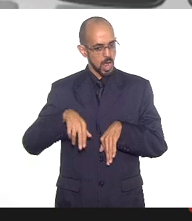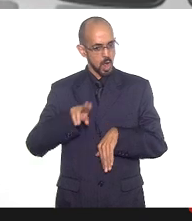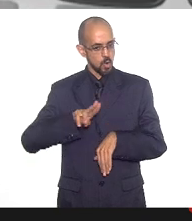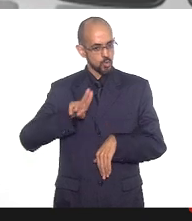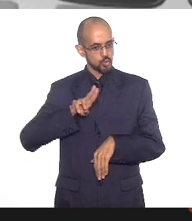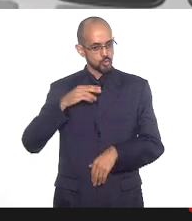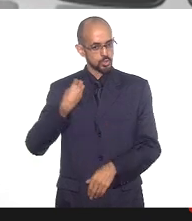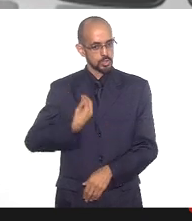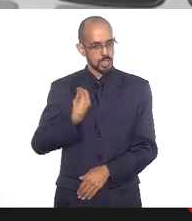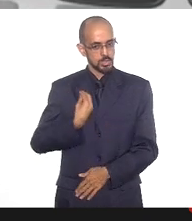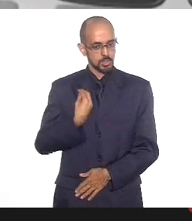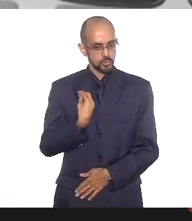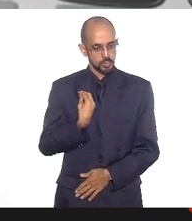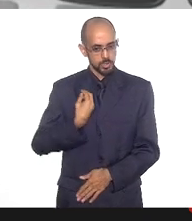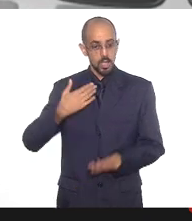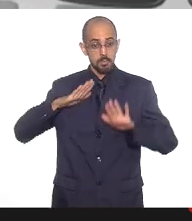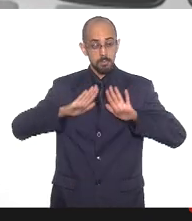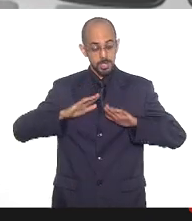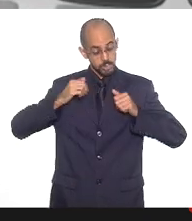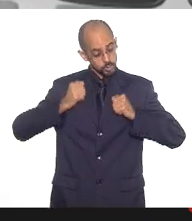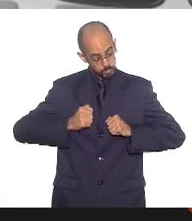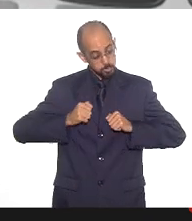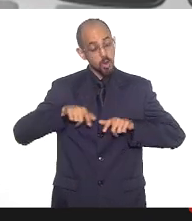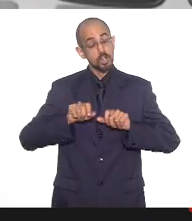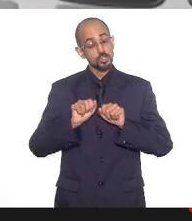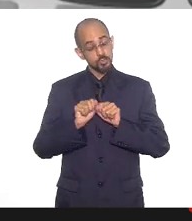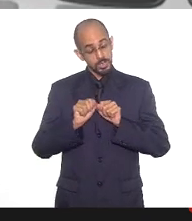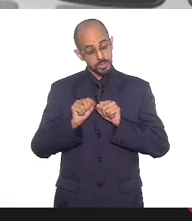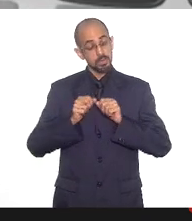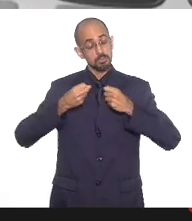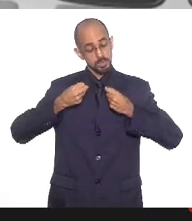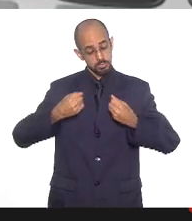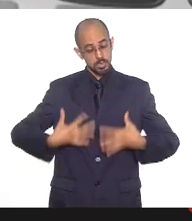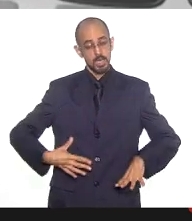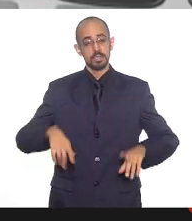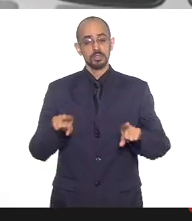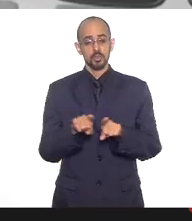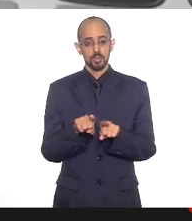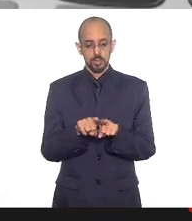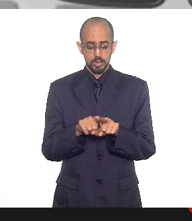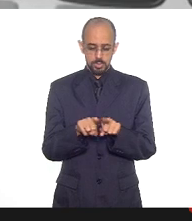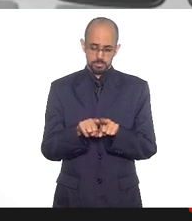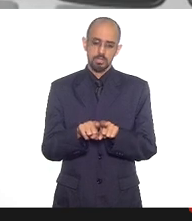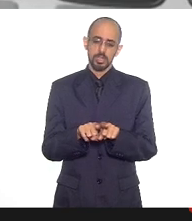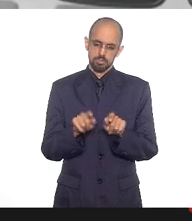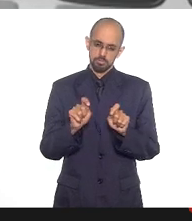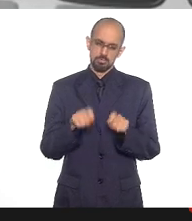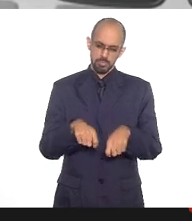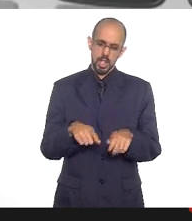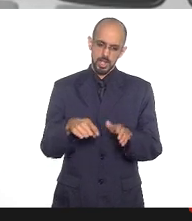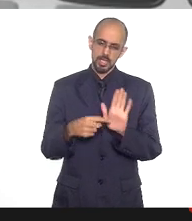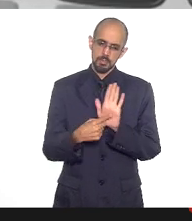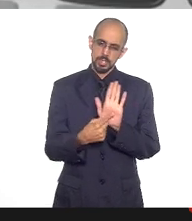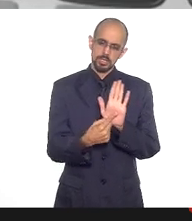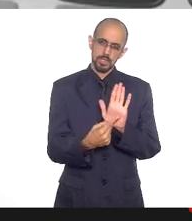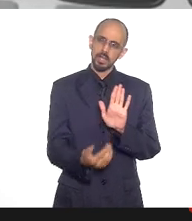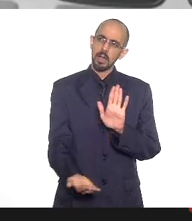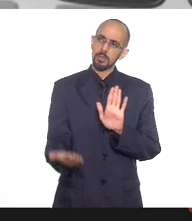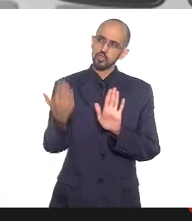gente pode elaborar também uma explicação com números, tá? E apresentar para o